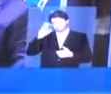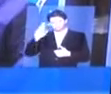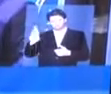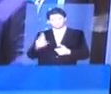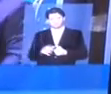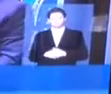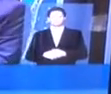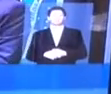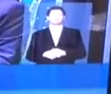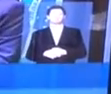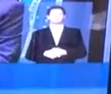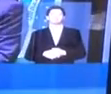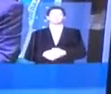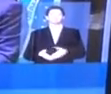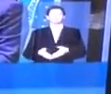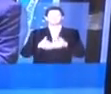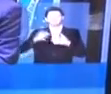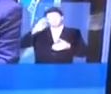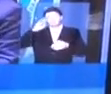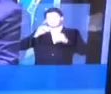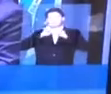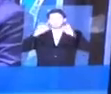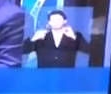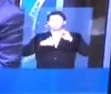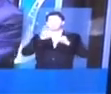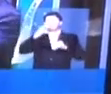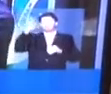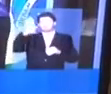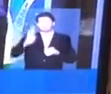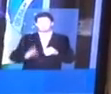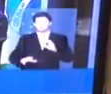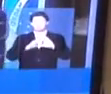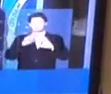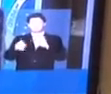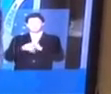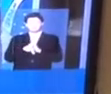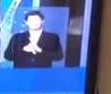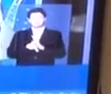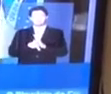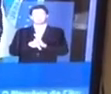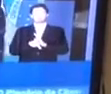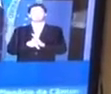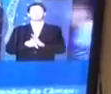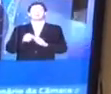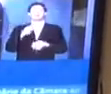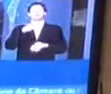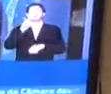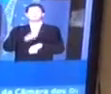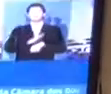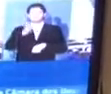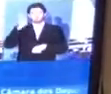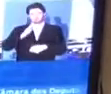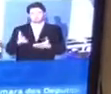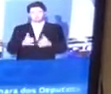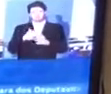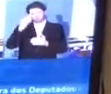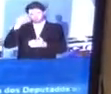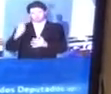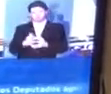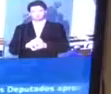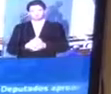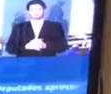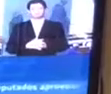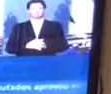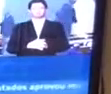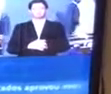e vão estar novamente aí com a ficha limpa. Minha gente, não é para punir as pessoas.